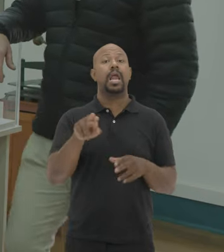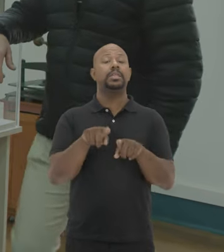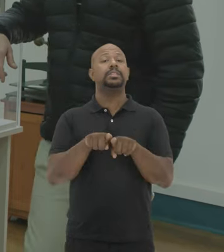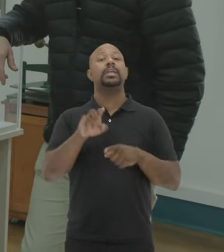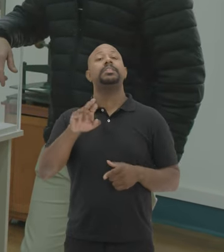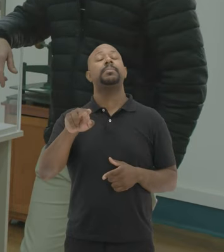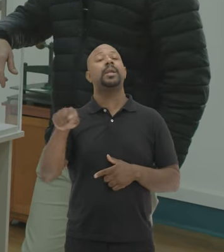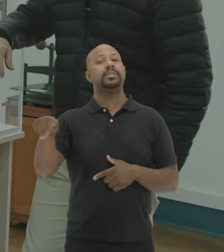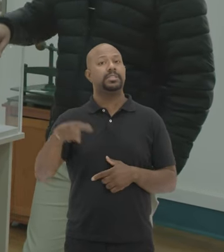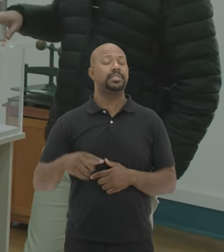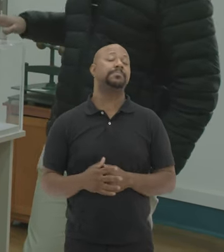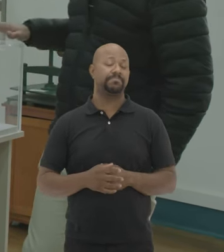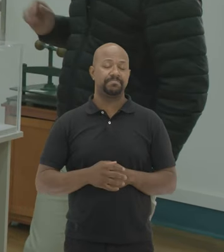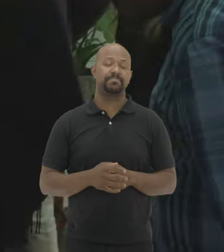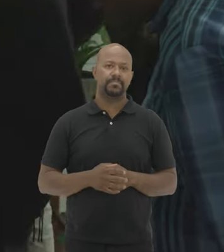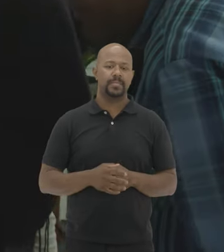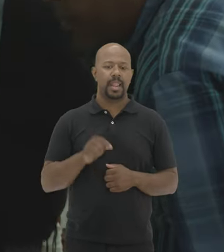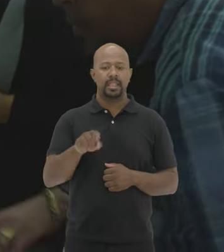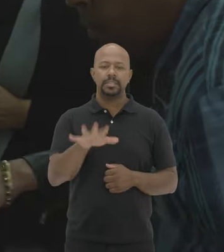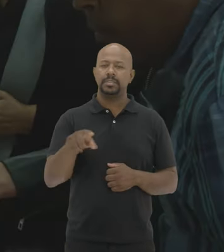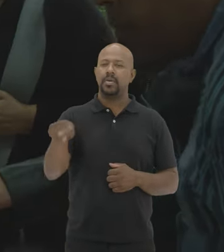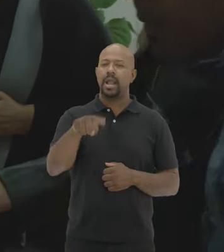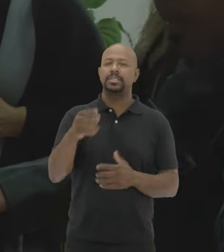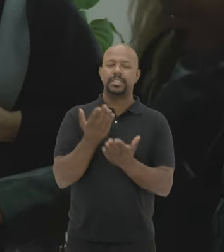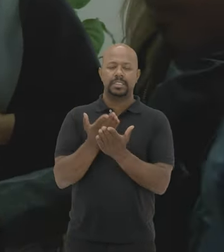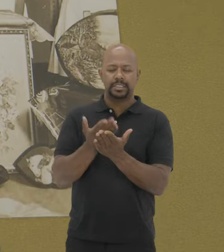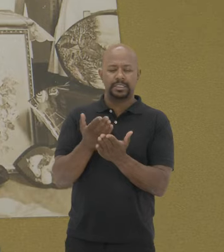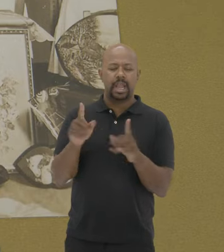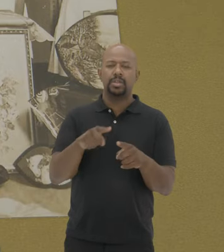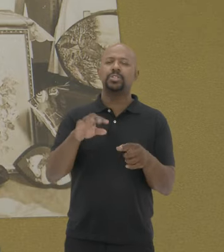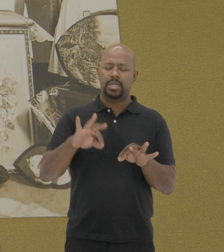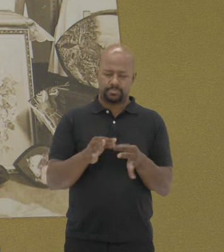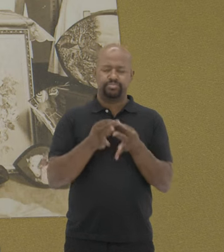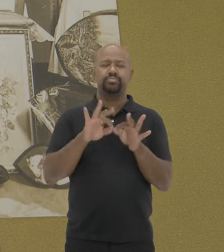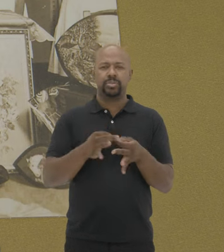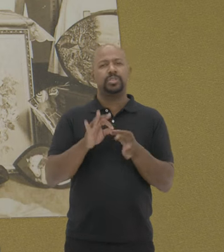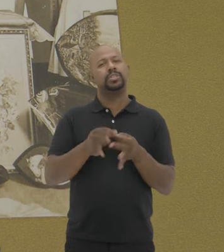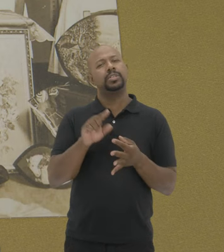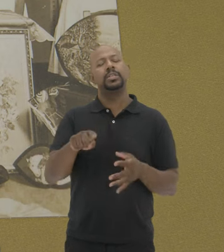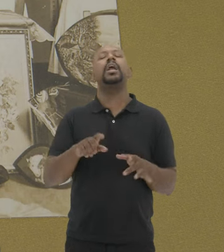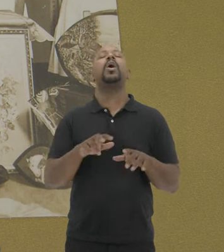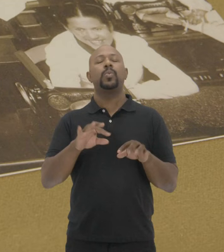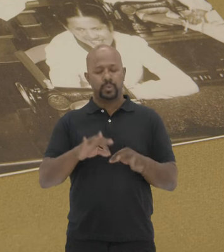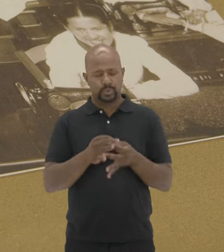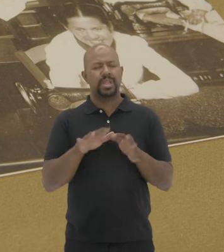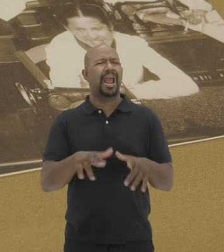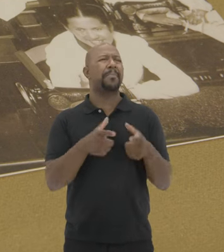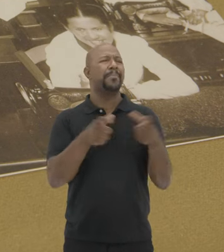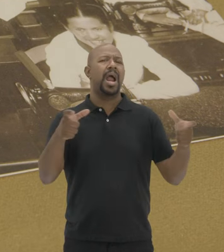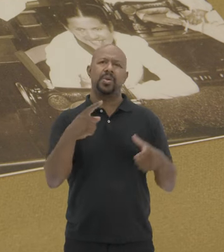Eles observam fotos antigas em exposição. E aqui são elas nas aulas nas de bordado. De bordado, de costura.